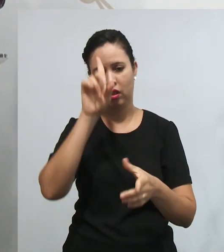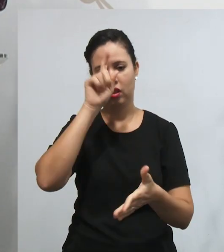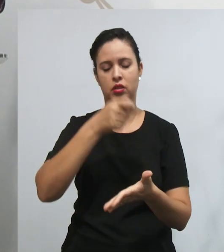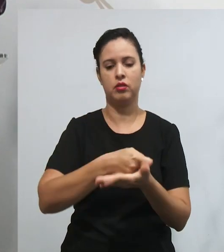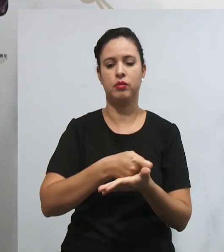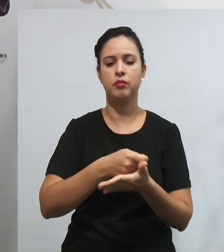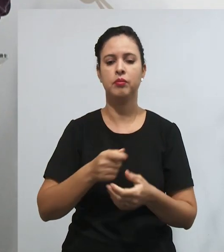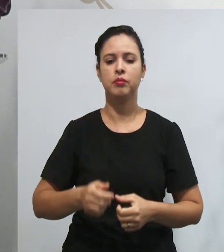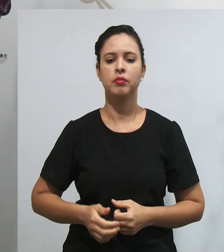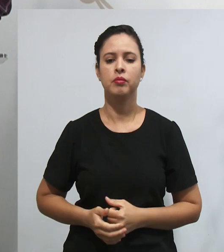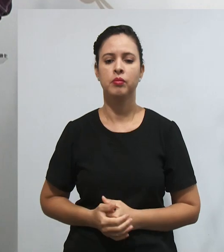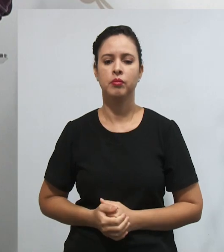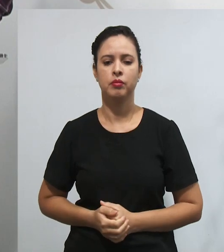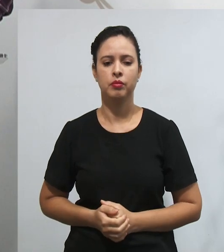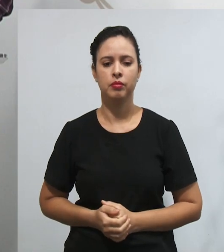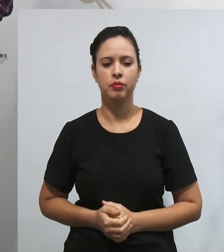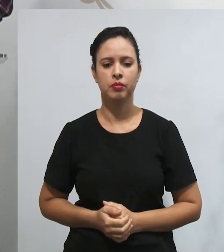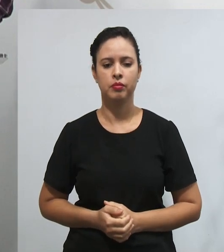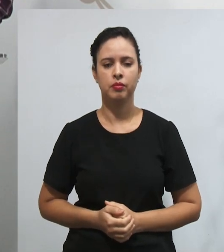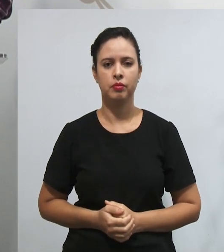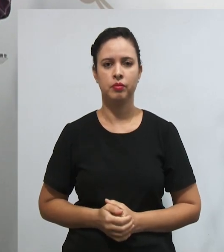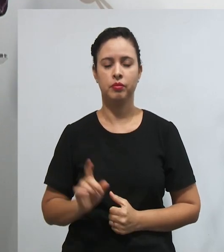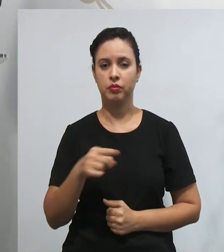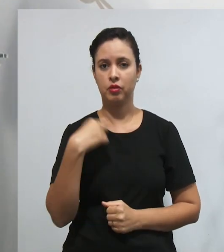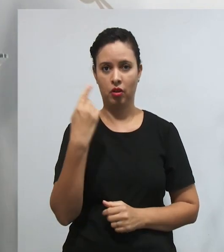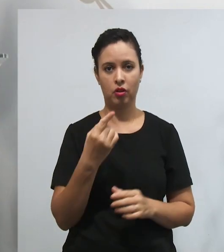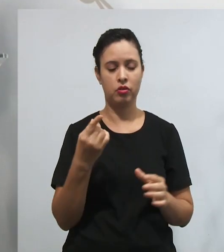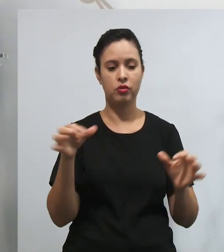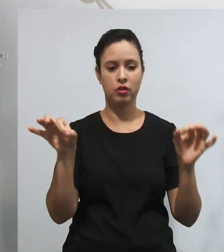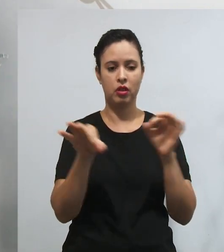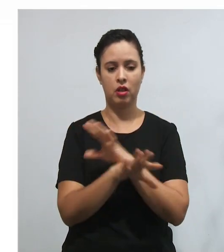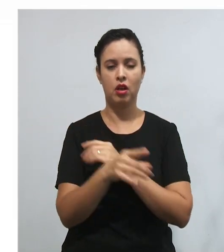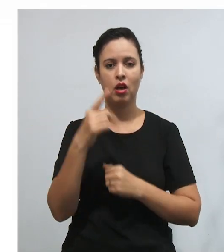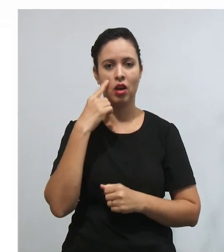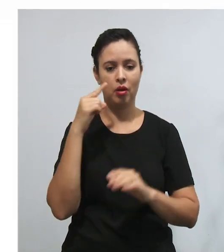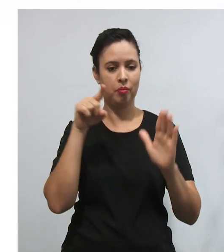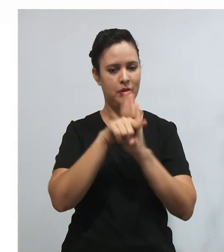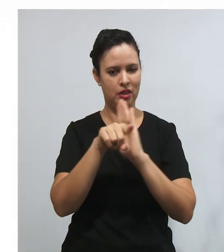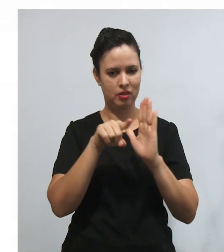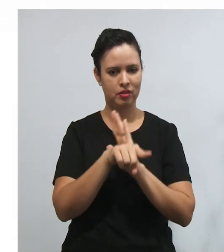gestor. Então, para a gente finalizar uma questãozinha de concurso,